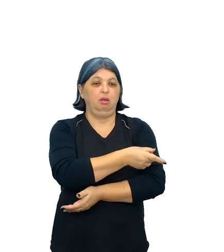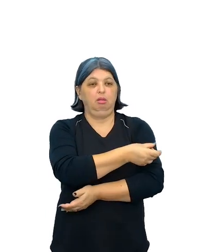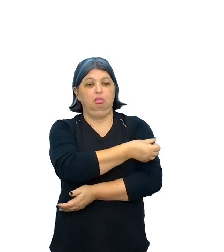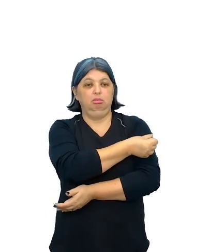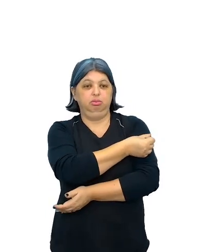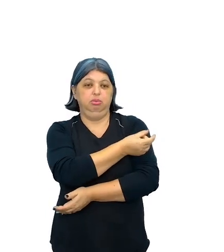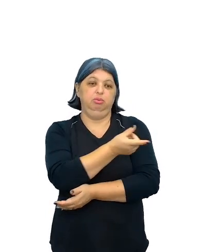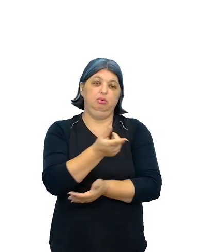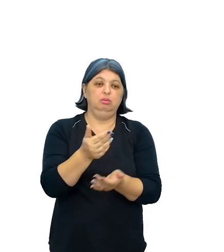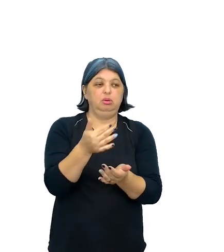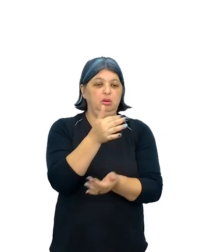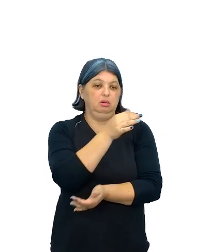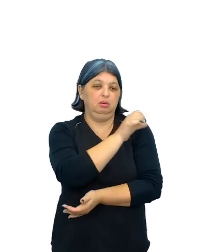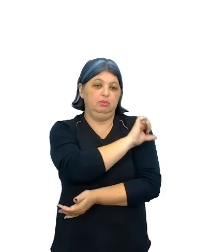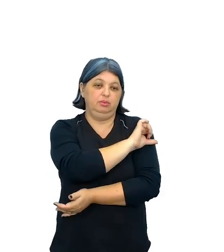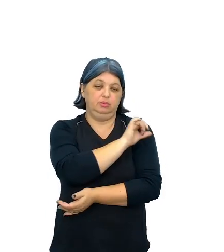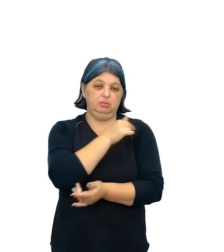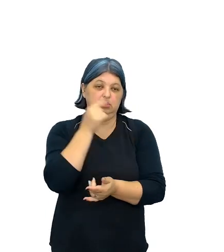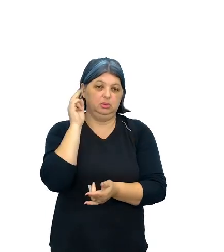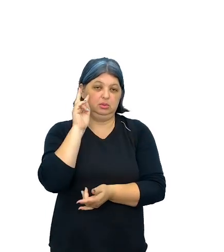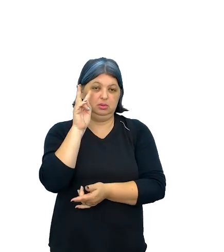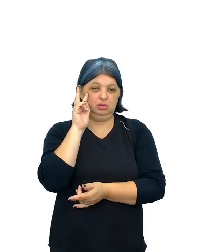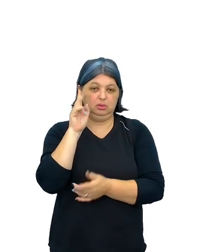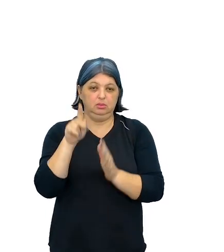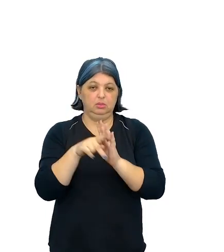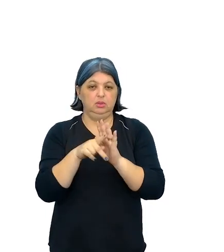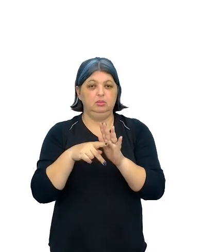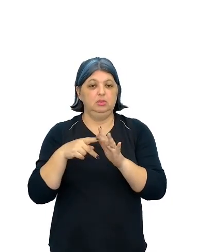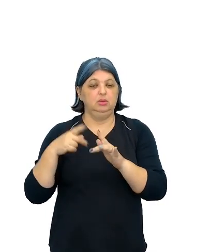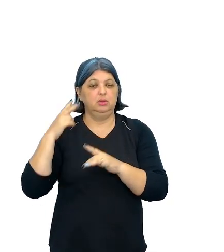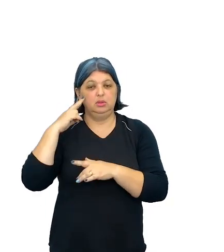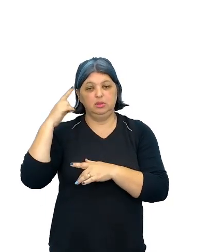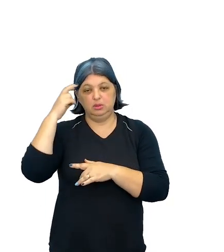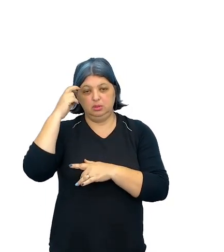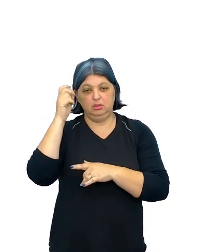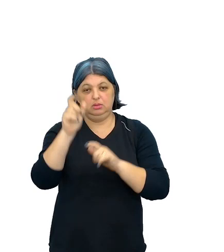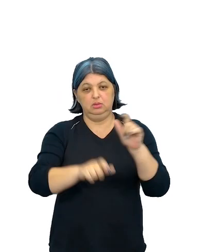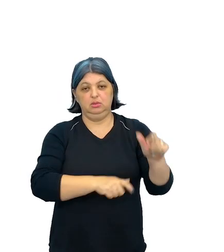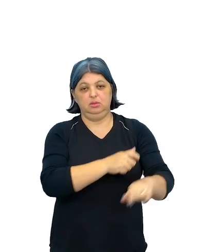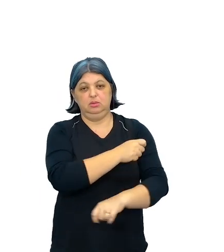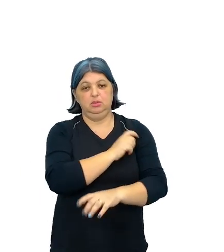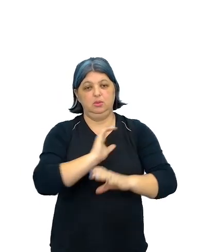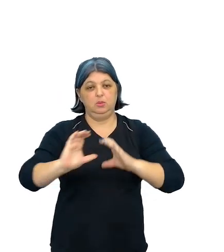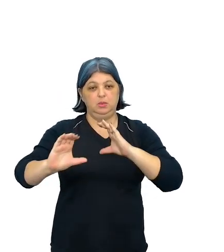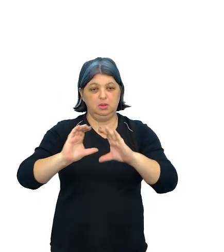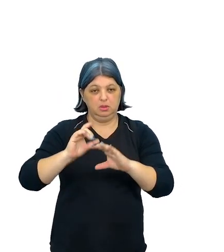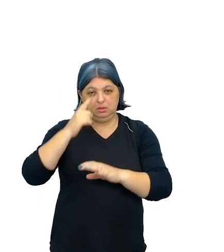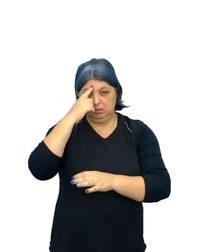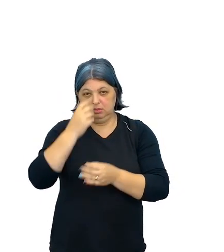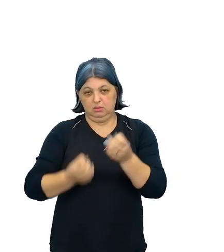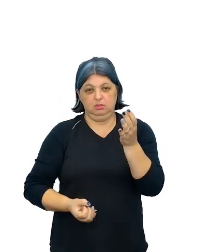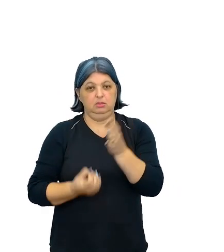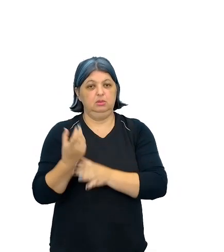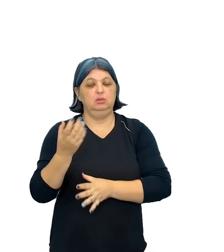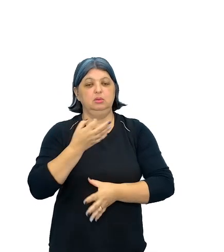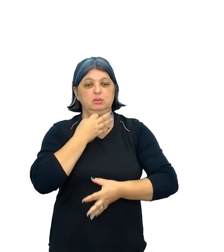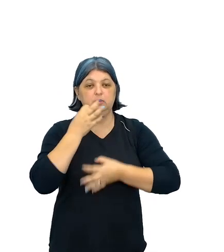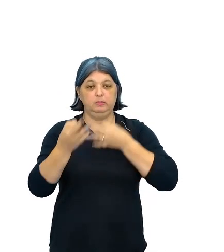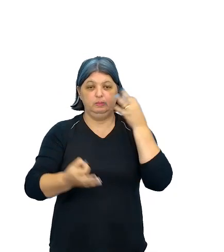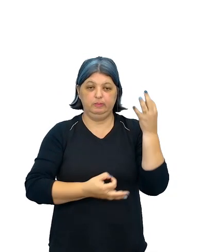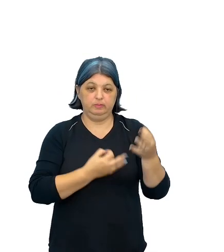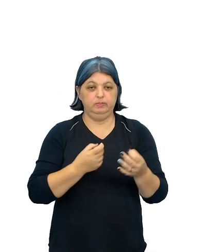o reconhecimento histórico e cultural dos estudantes para uma comunicação criativa, analítico-crítica,